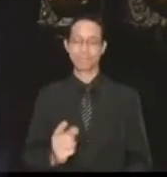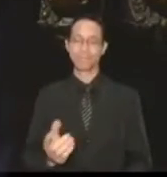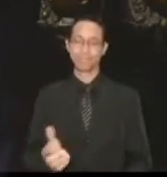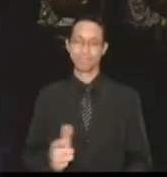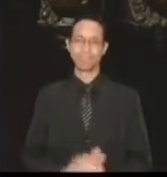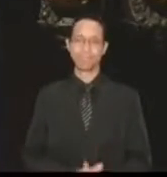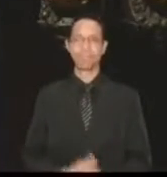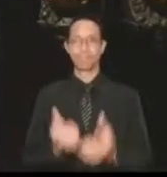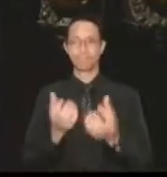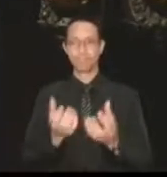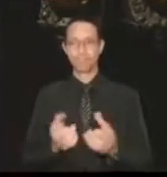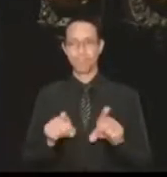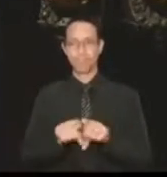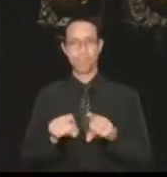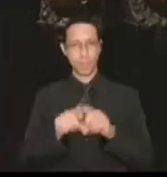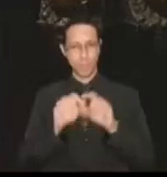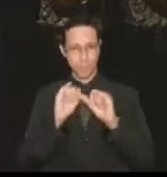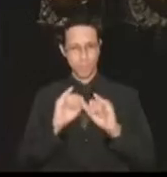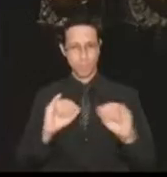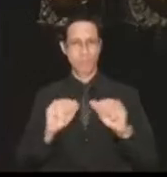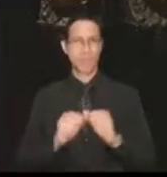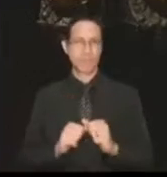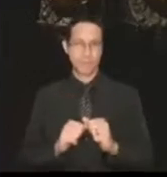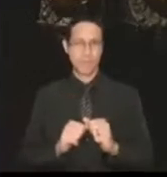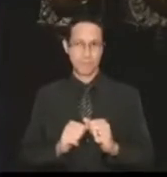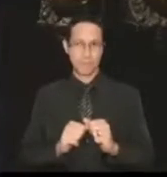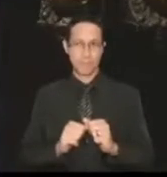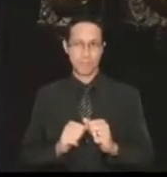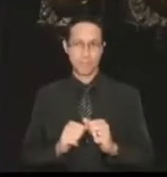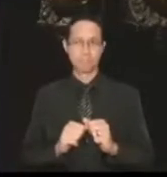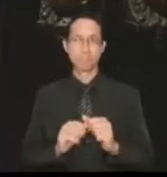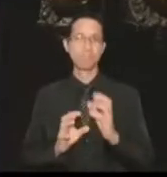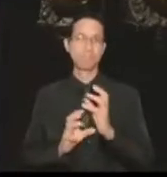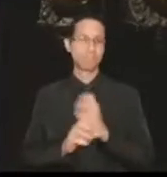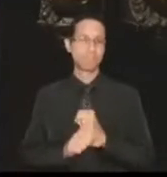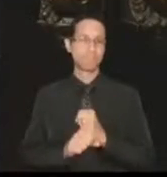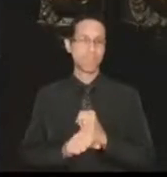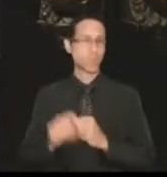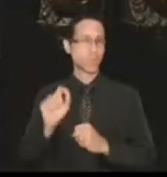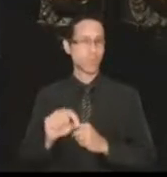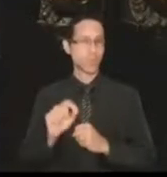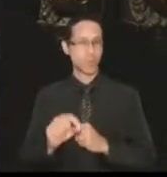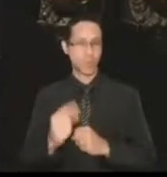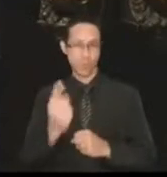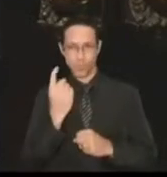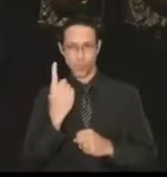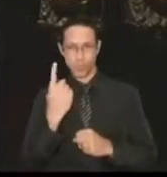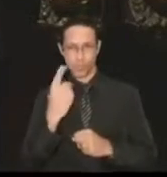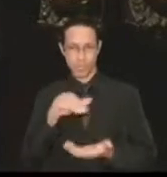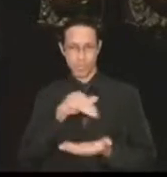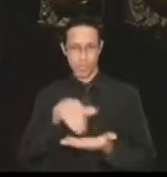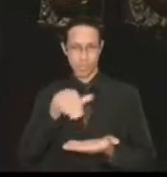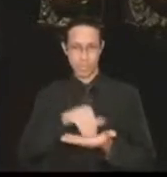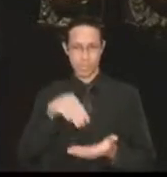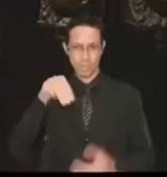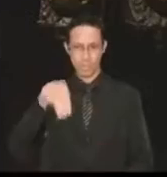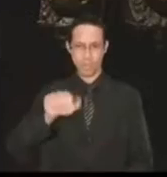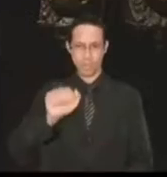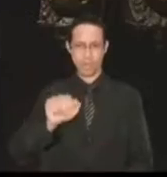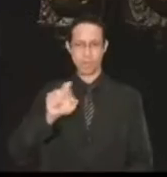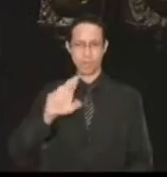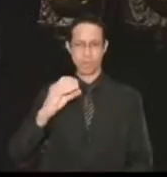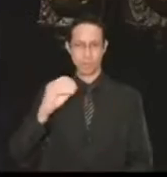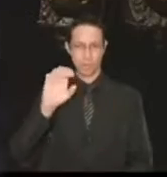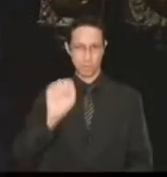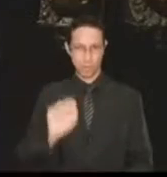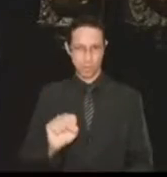justo, eu estou colocando essa conta não nas costas do secretário de Cultura Marcos Faustini, mas do governo Eduardo